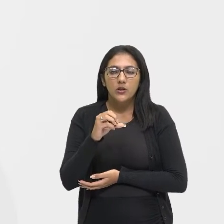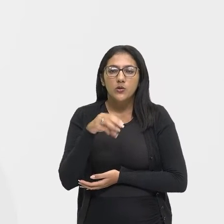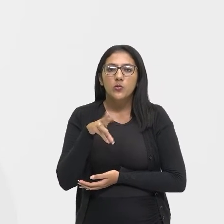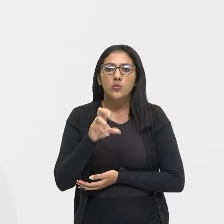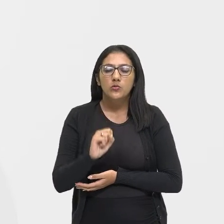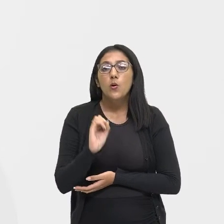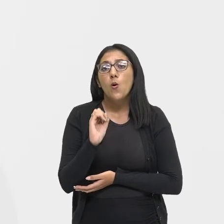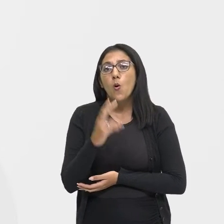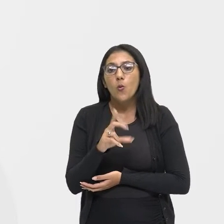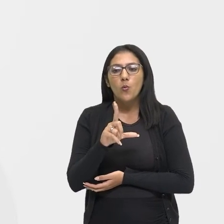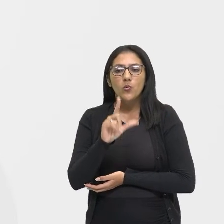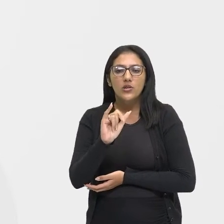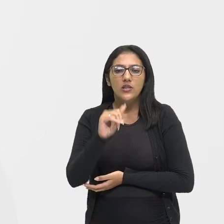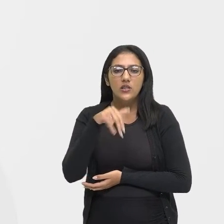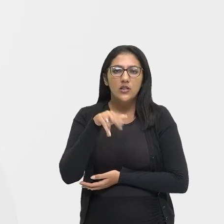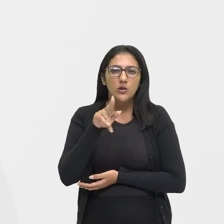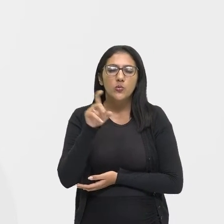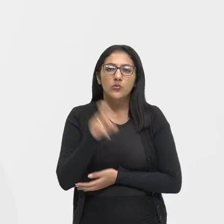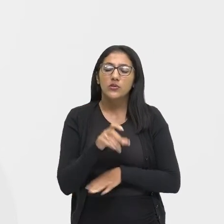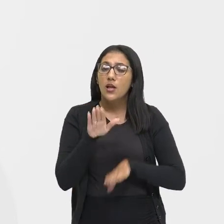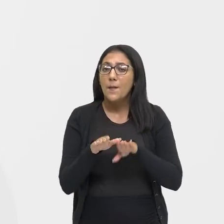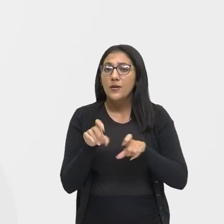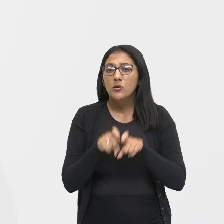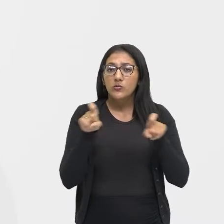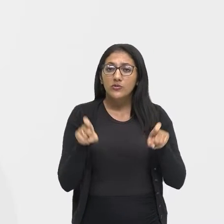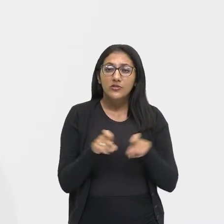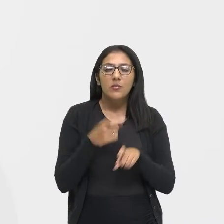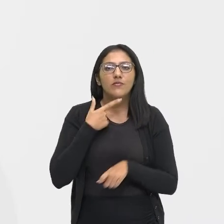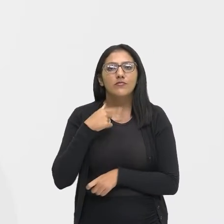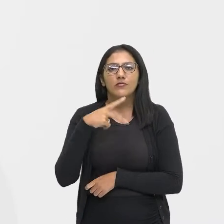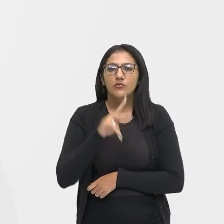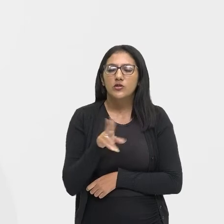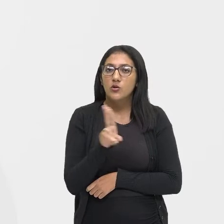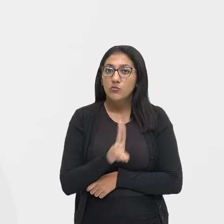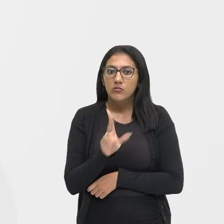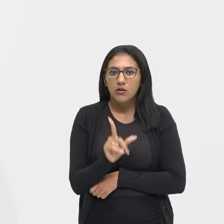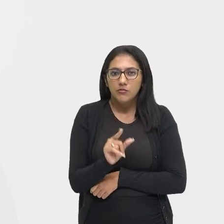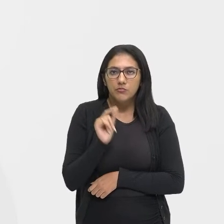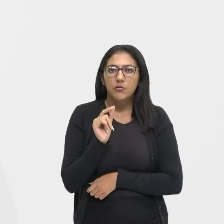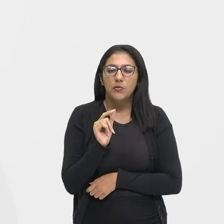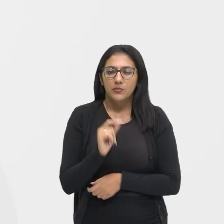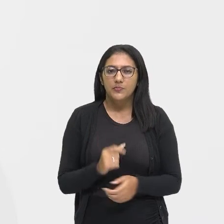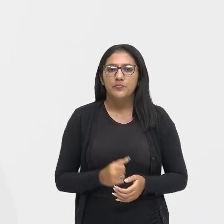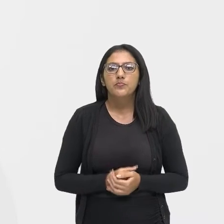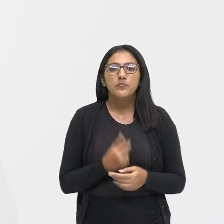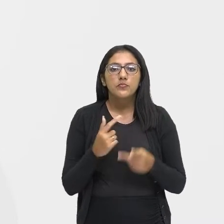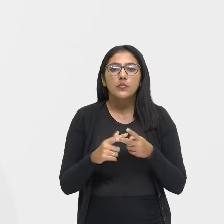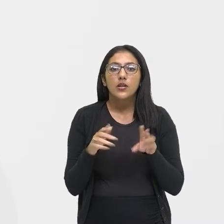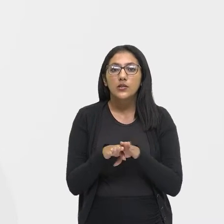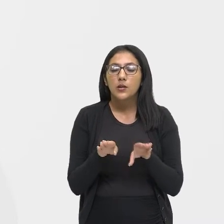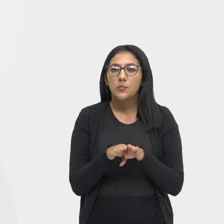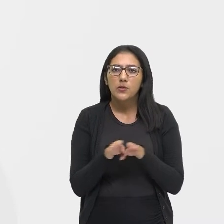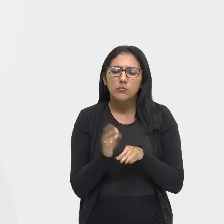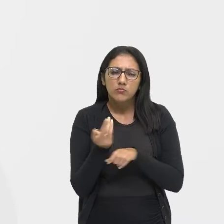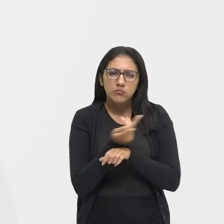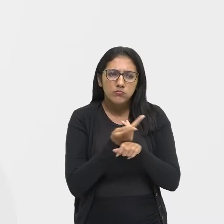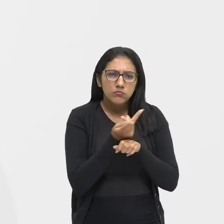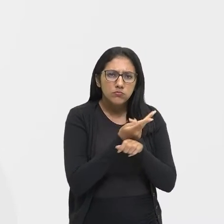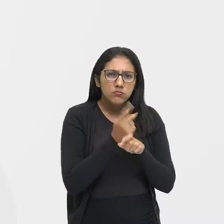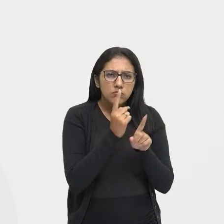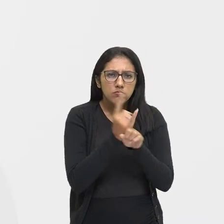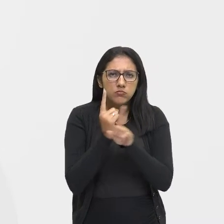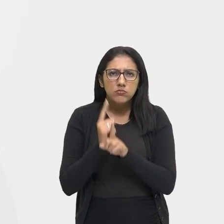vida, tá bom? A gente está prevenindo, seja também no dispositivo ou num computador, tá certo? Vamos